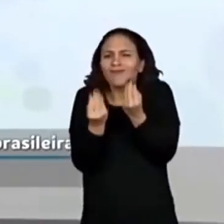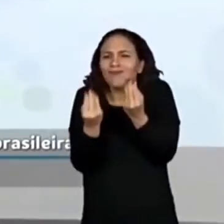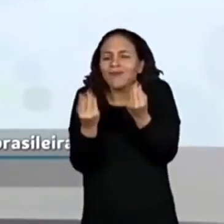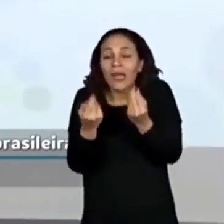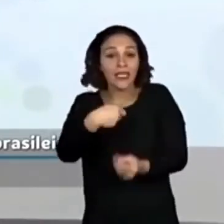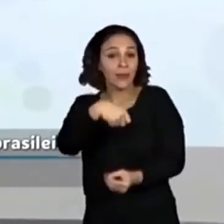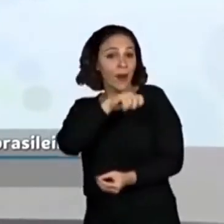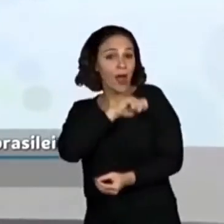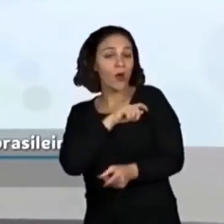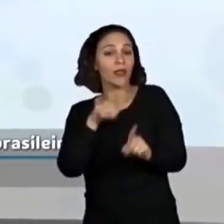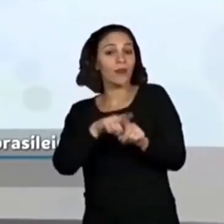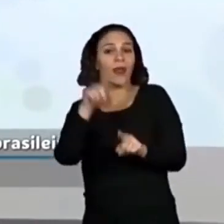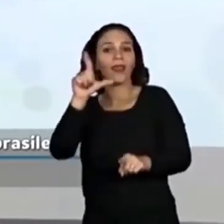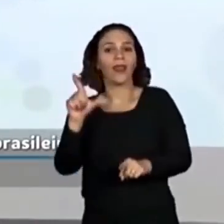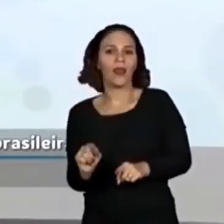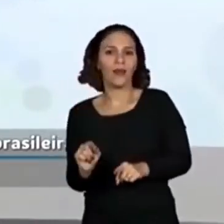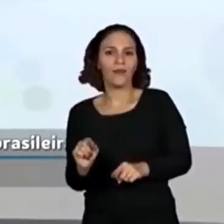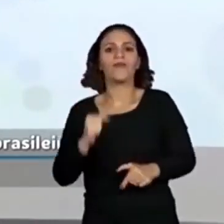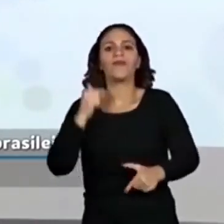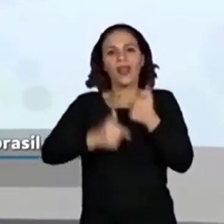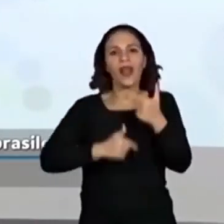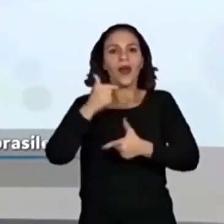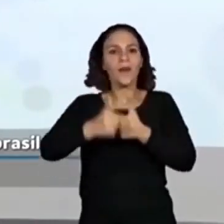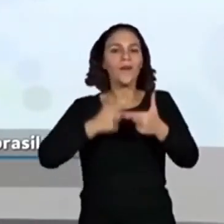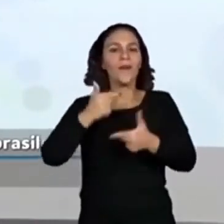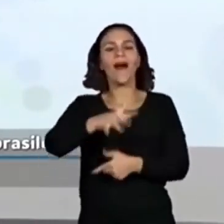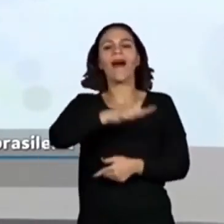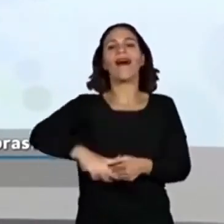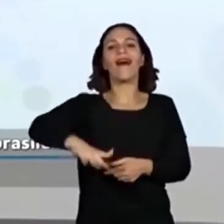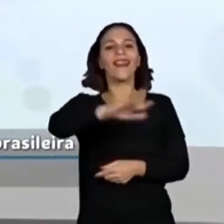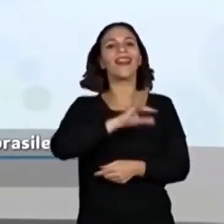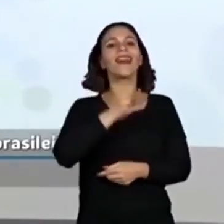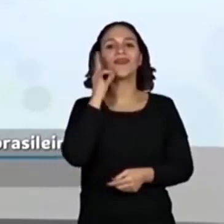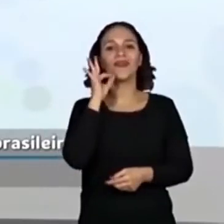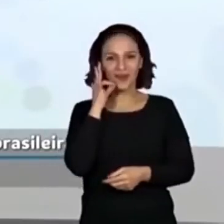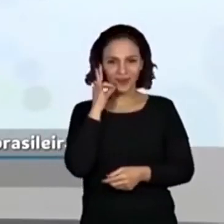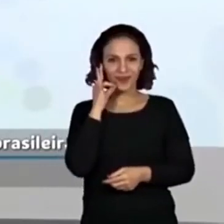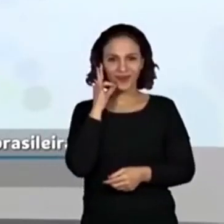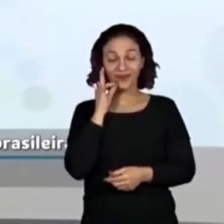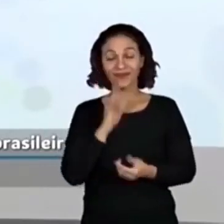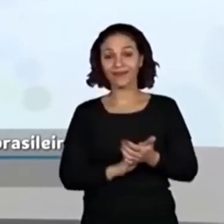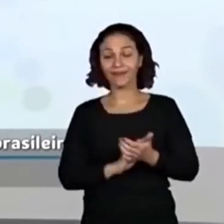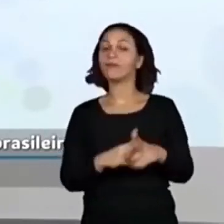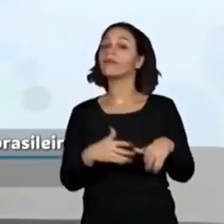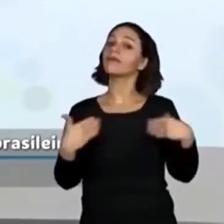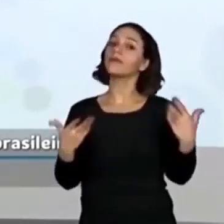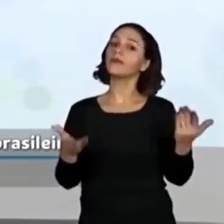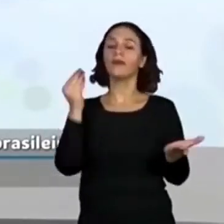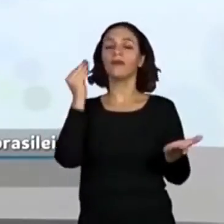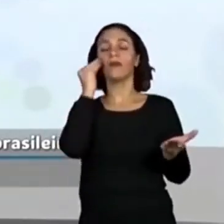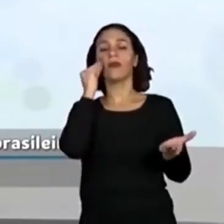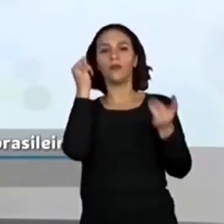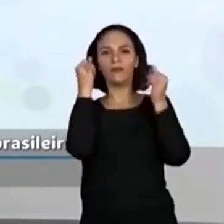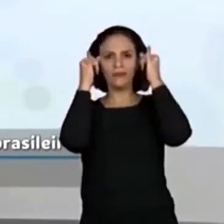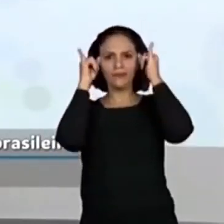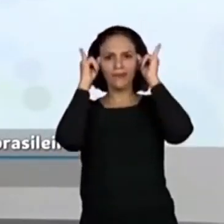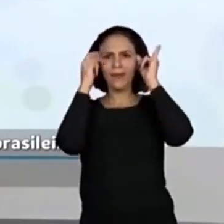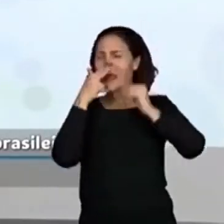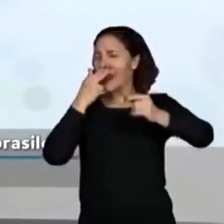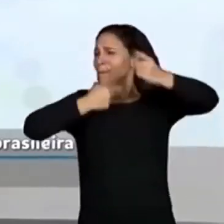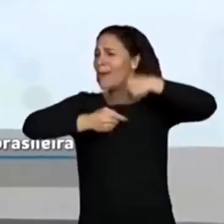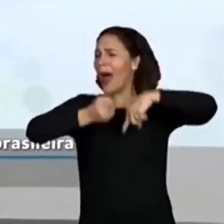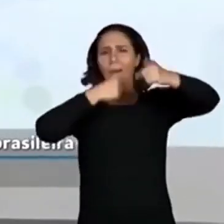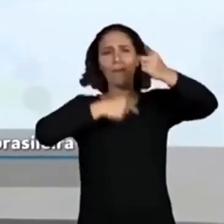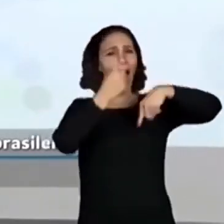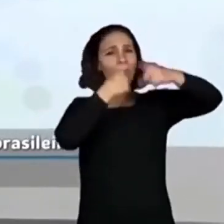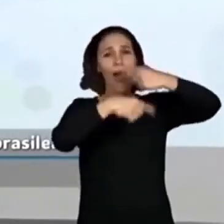espanhóis vieram trabalhar na lavoura do café, né? Bom, com isso, logicamente, os fazendeiros foram enriquecendo cada vez mais.